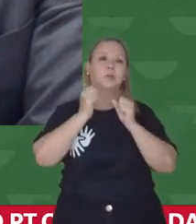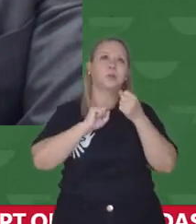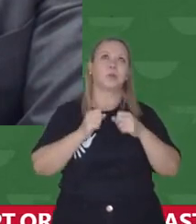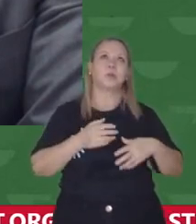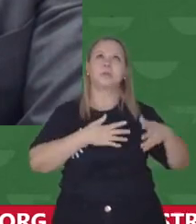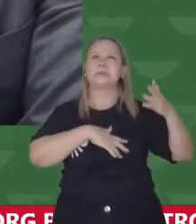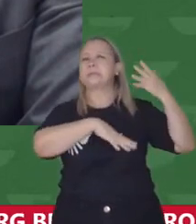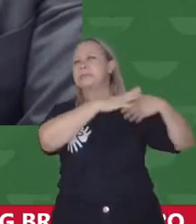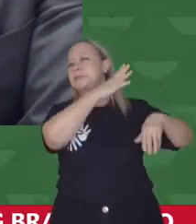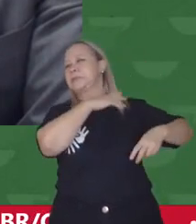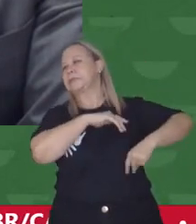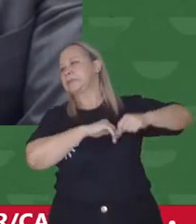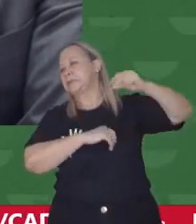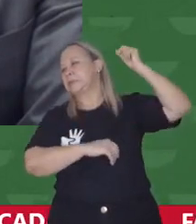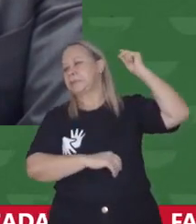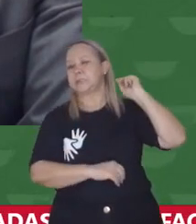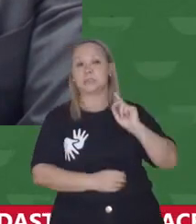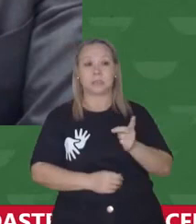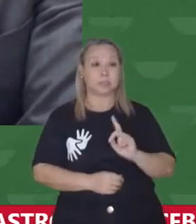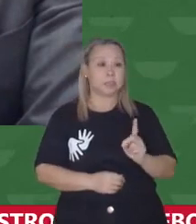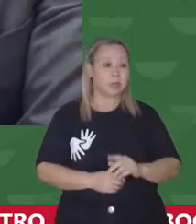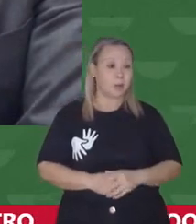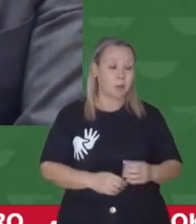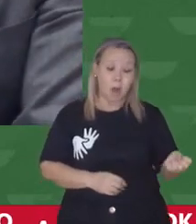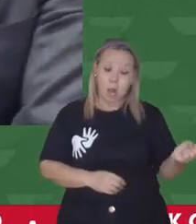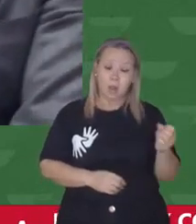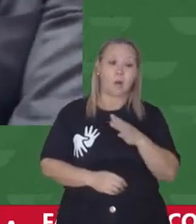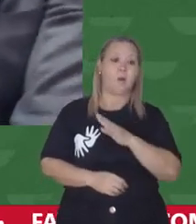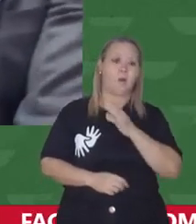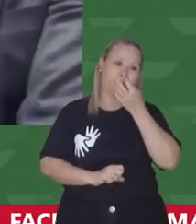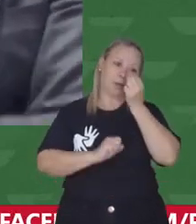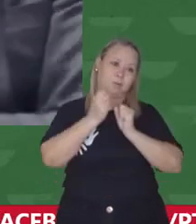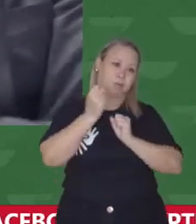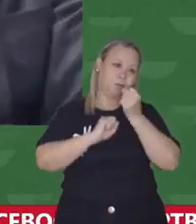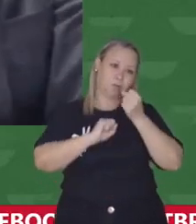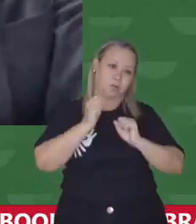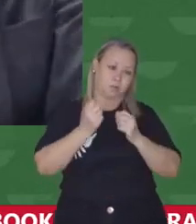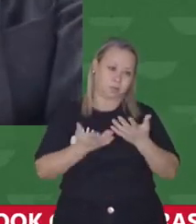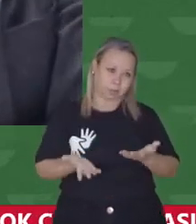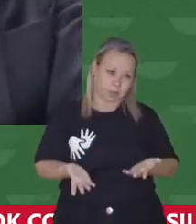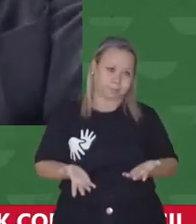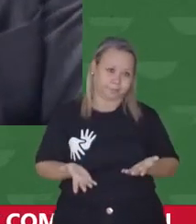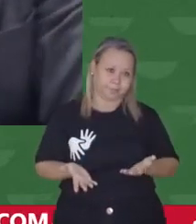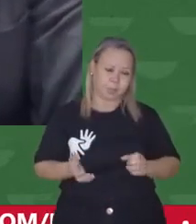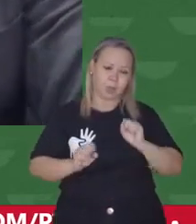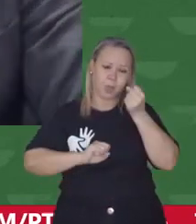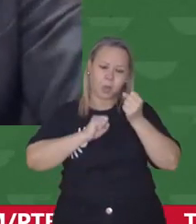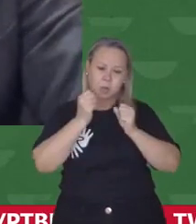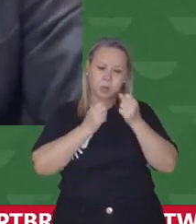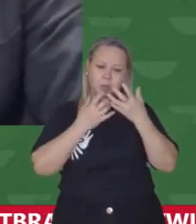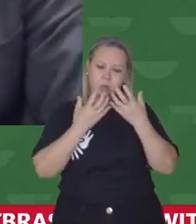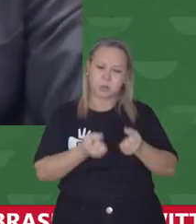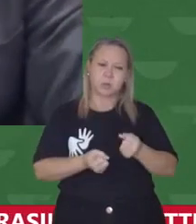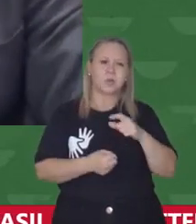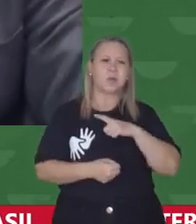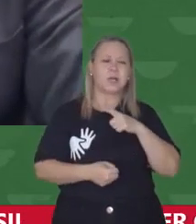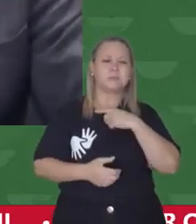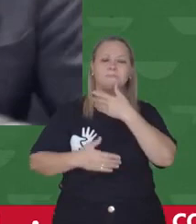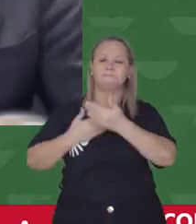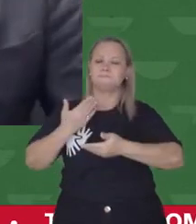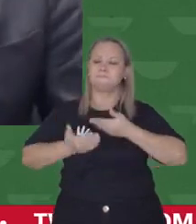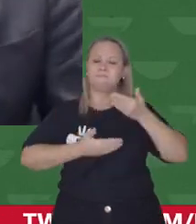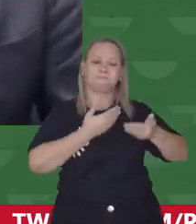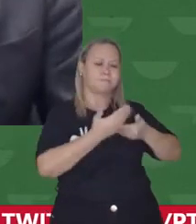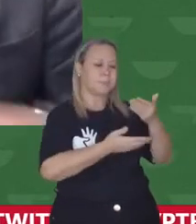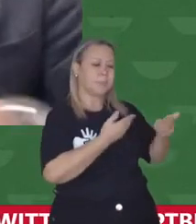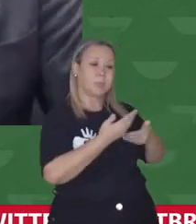de 80, nem da década de 2000. Será uma nova indústria, né? Uma indústria que vai ter que se articular, como eu